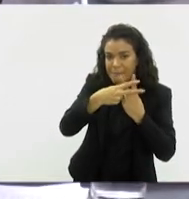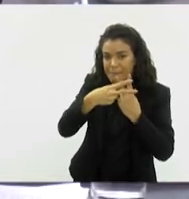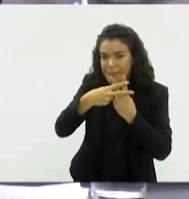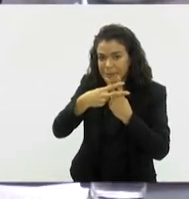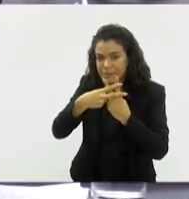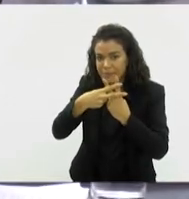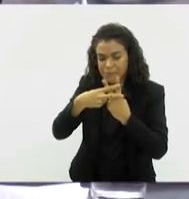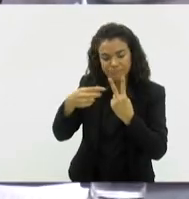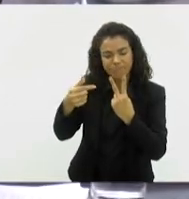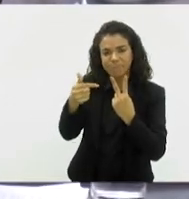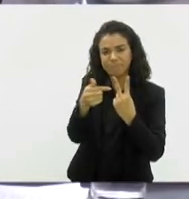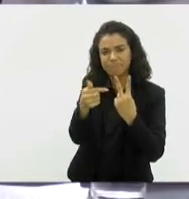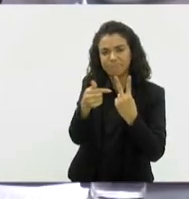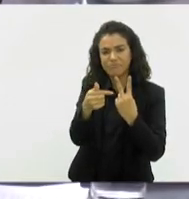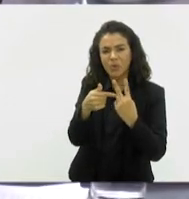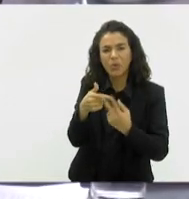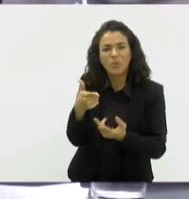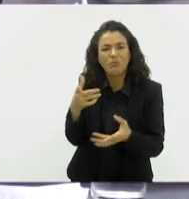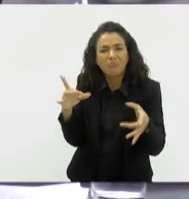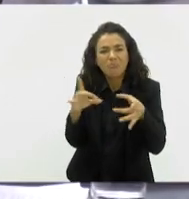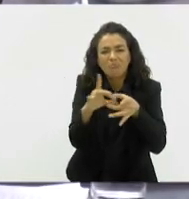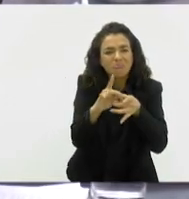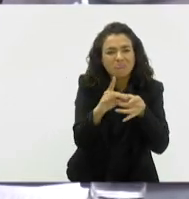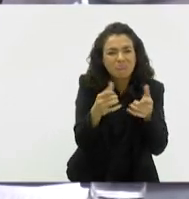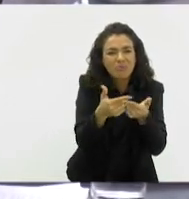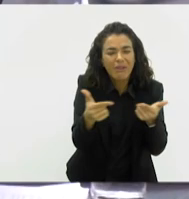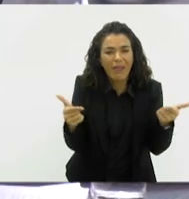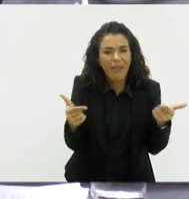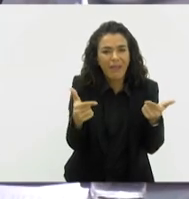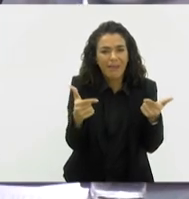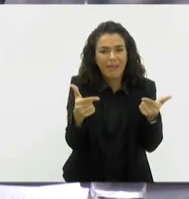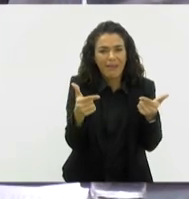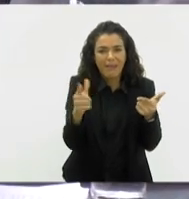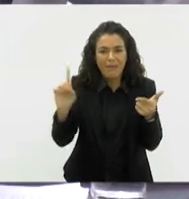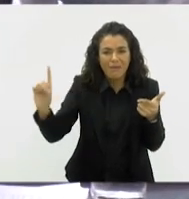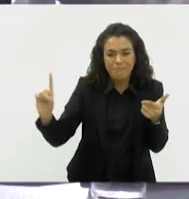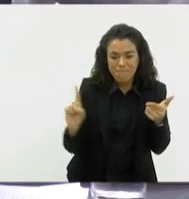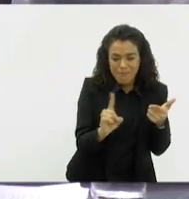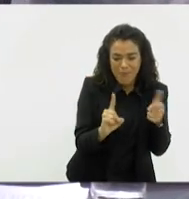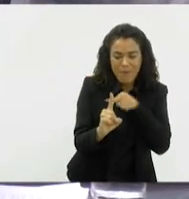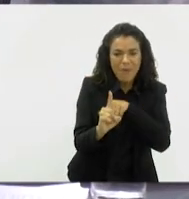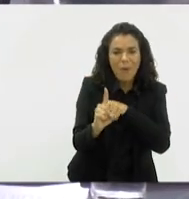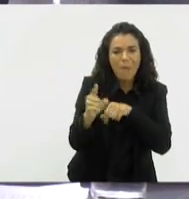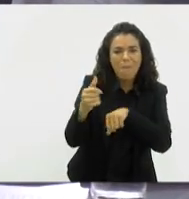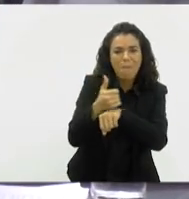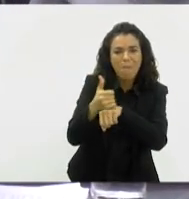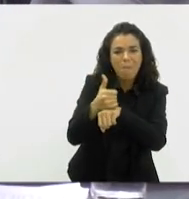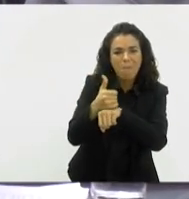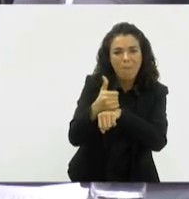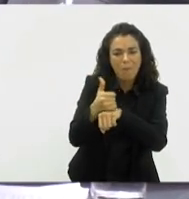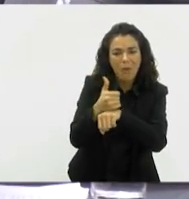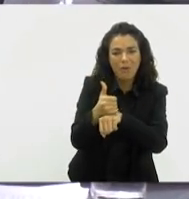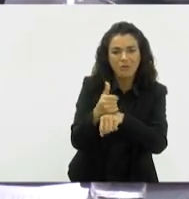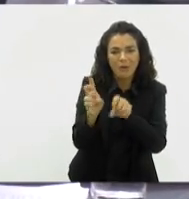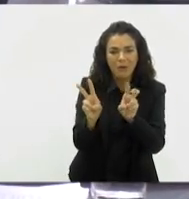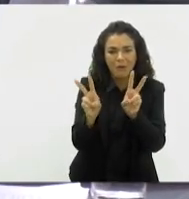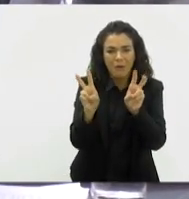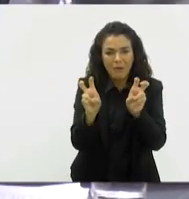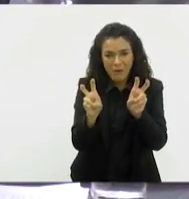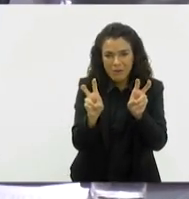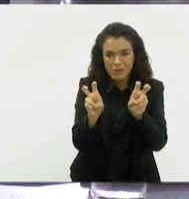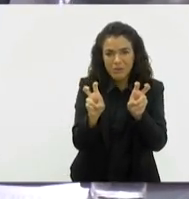sentido trazer ao comitê qualquer profissional de tema que